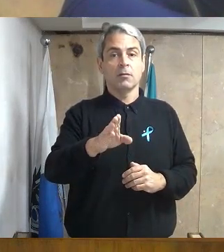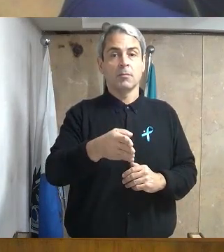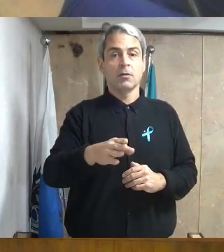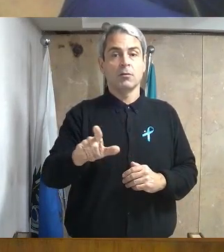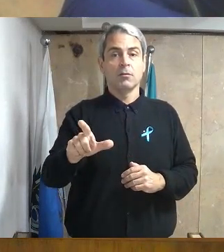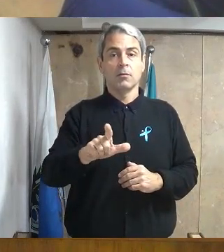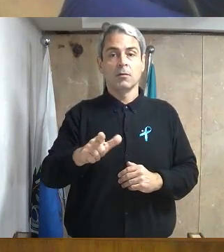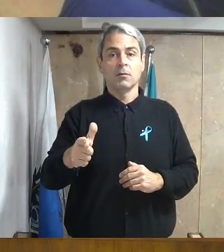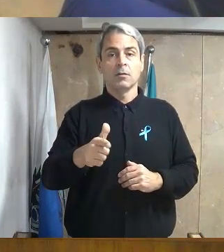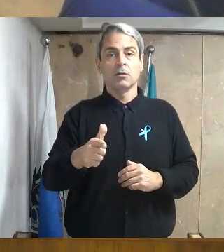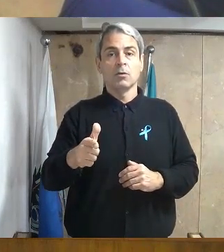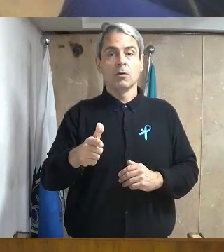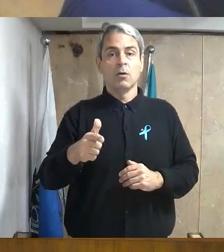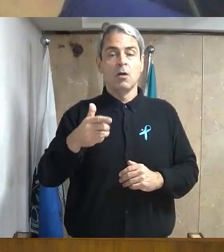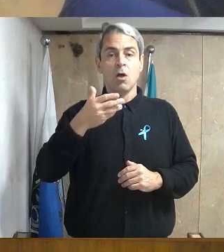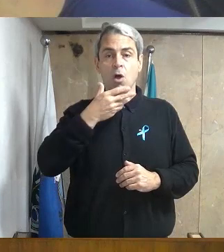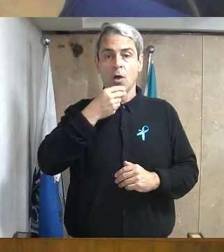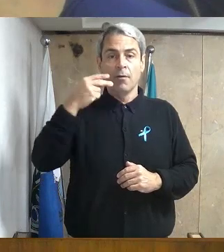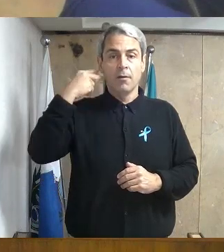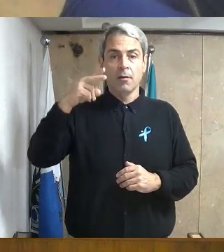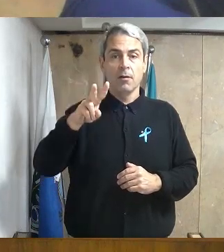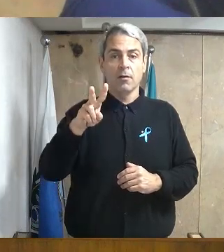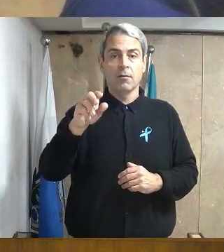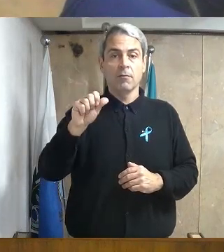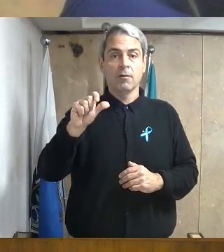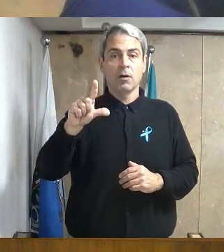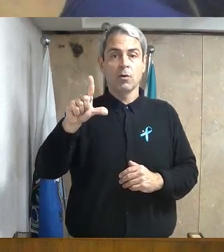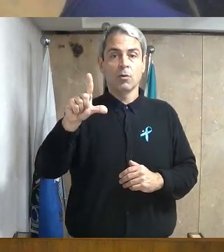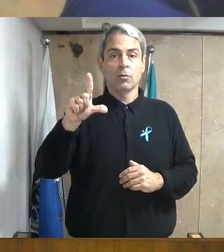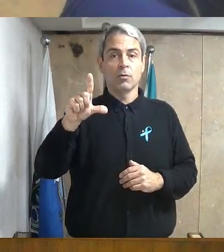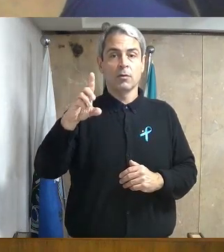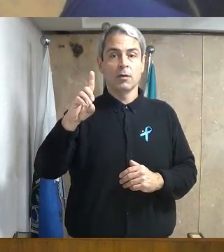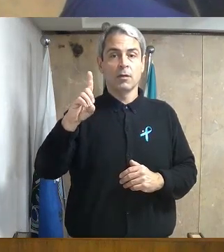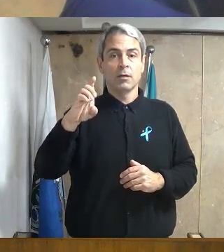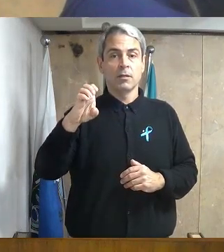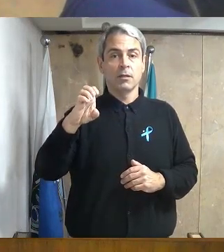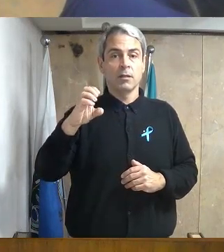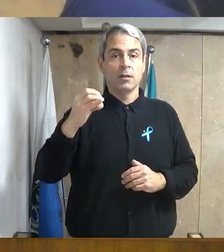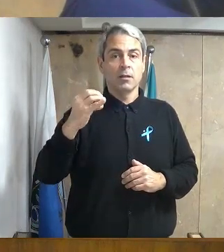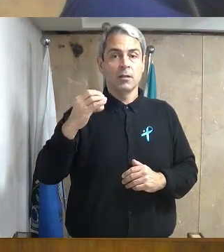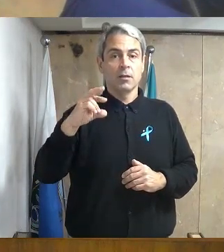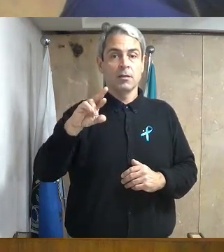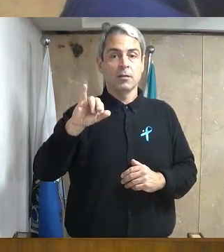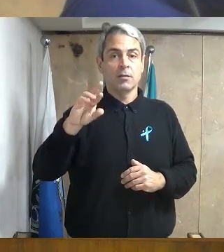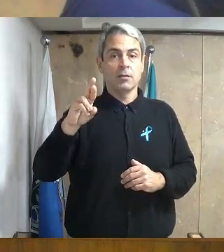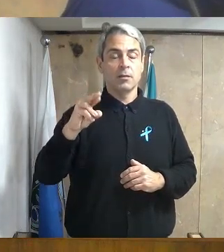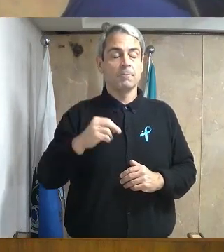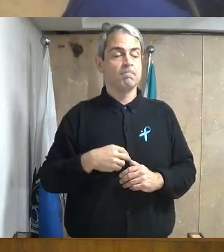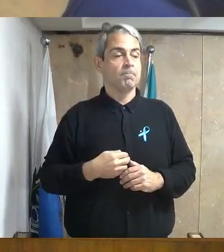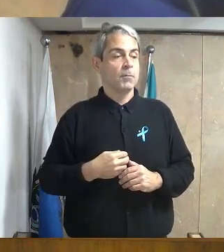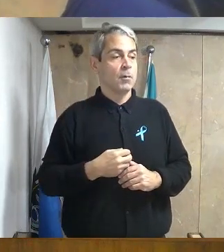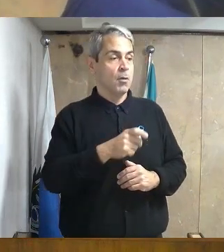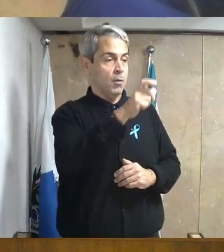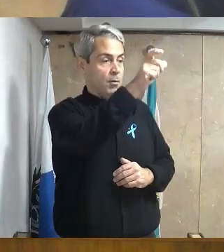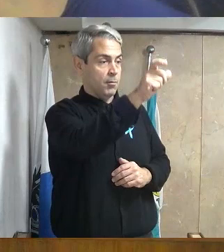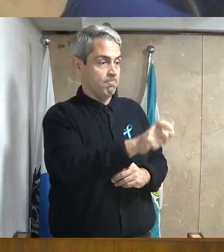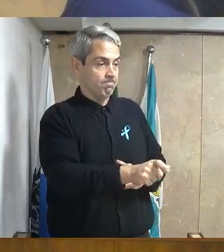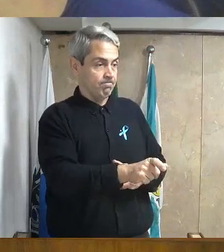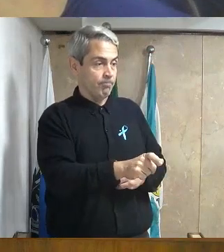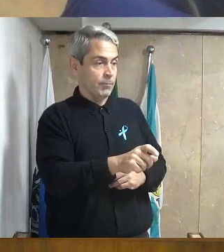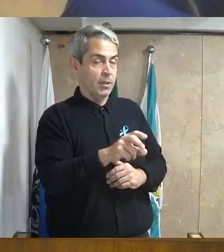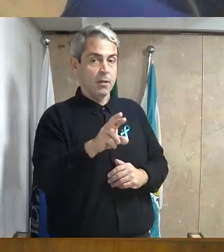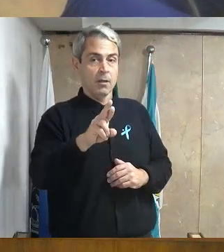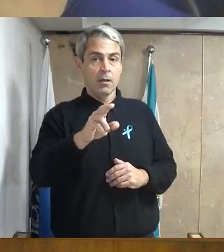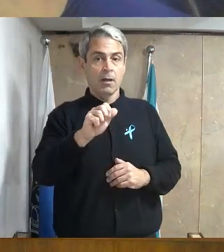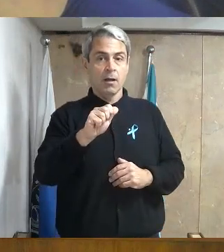4435/2022, do excelentíssimo senhor vereador Valdeci Nunes da Rosa Filho, consignando moção de aplausos ao ilustríssimo senhor